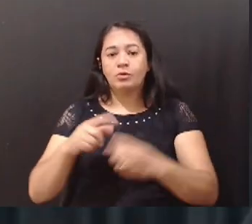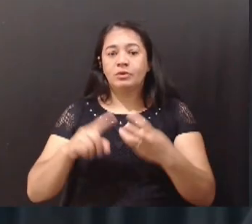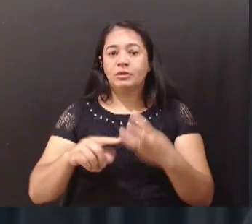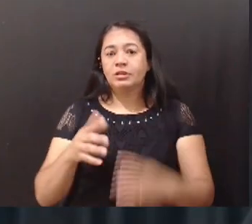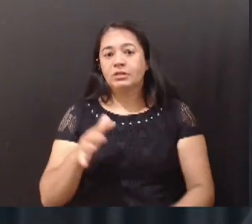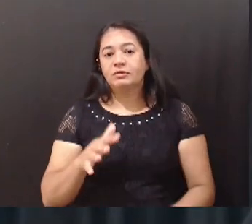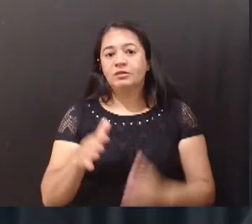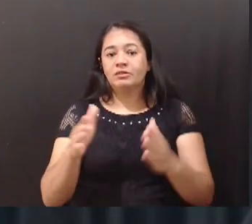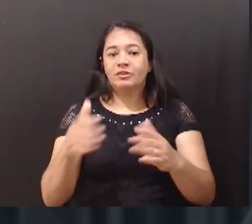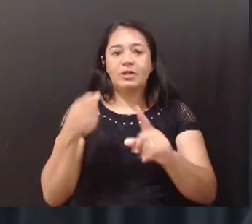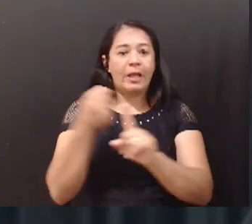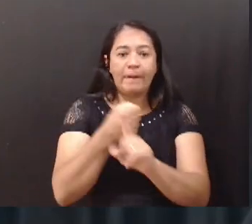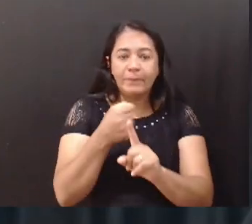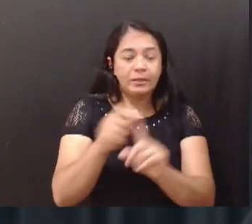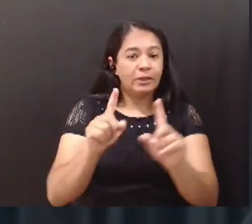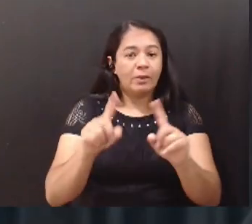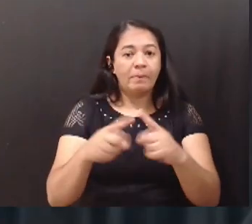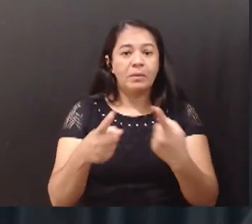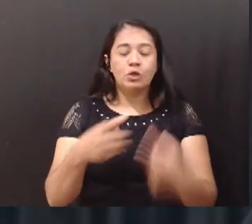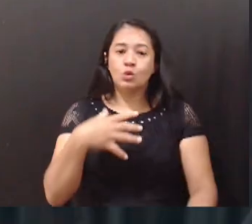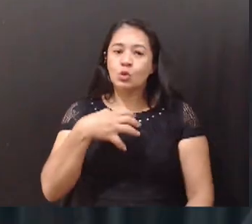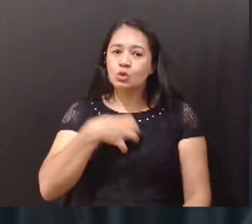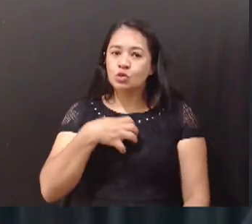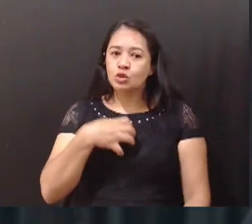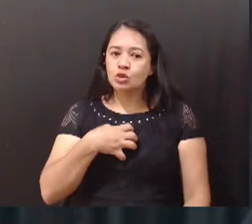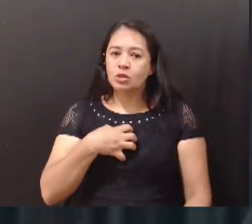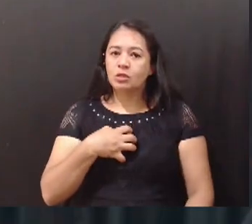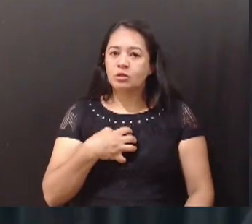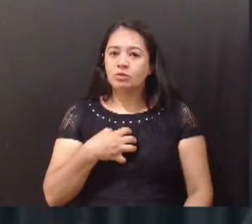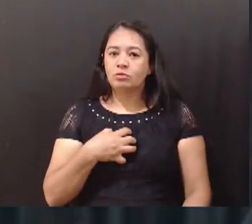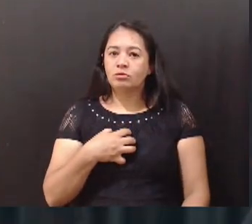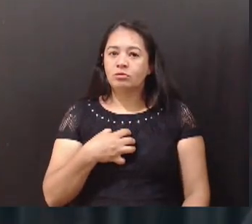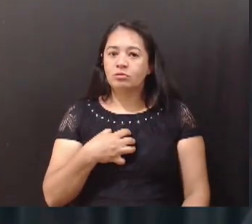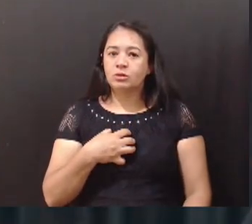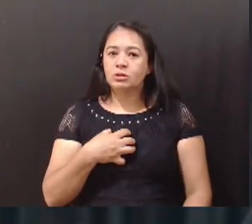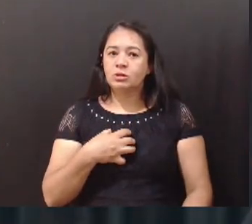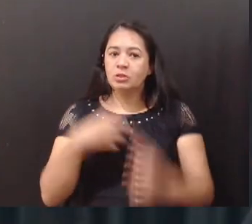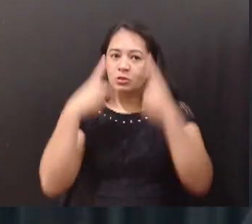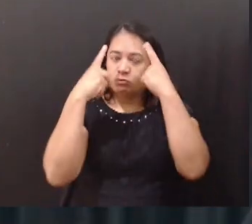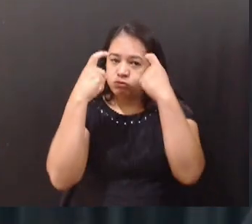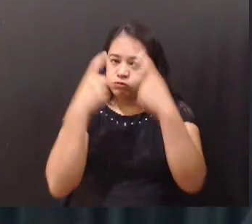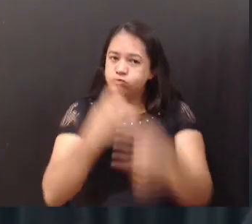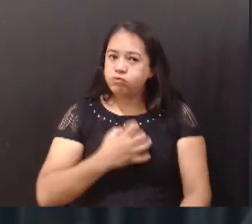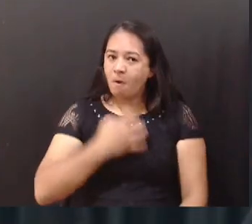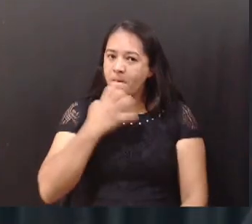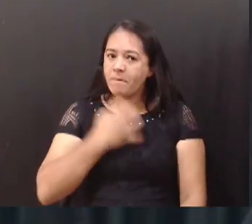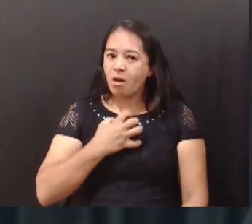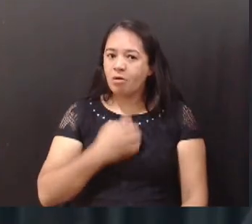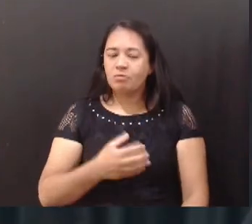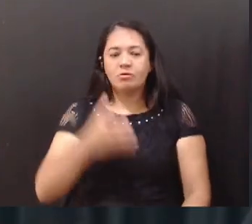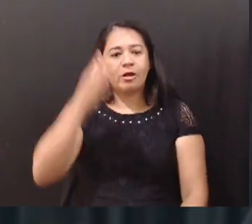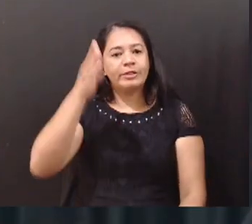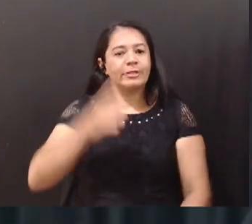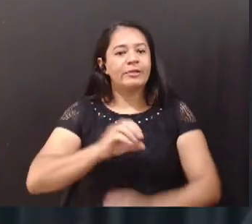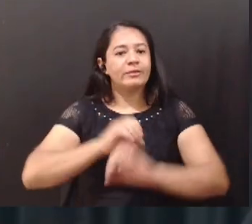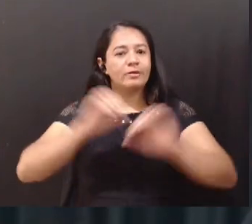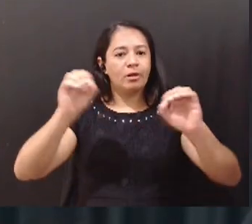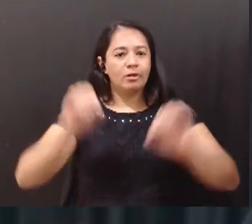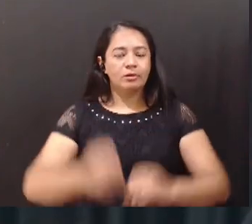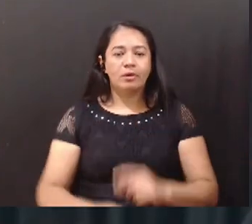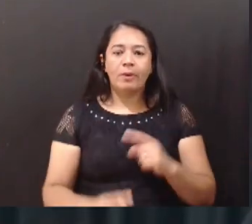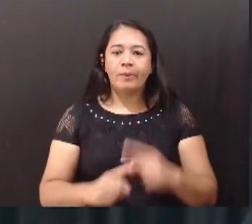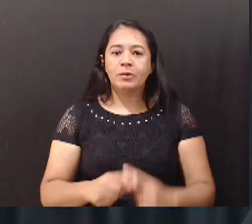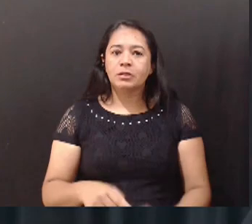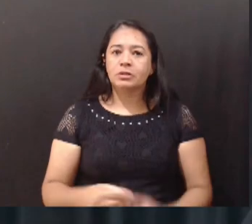bater, mas ele pode chegar, sim, a ser agressivo, pouco assertivo. Por quê? Porque tem uma raiva